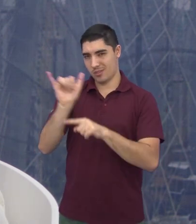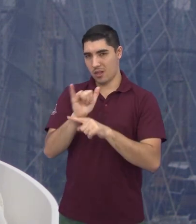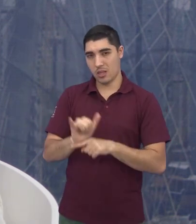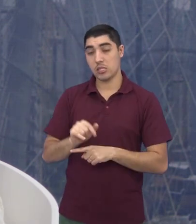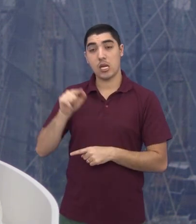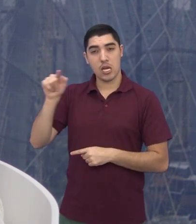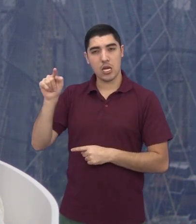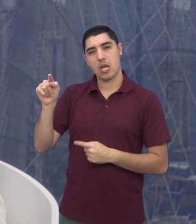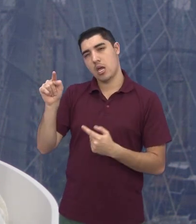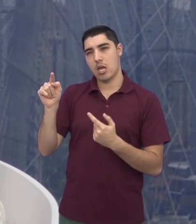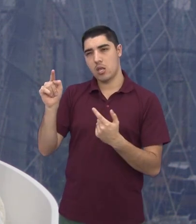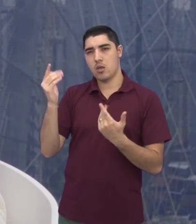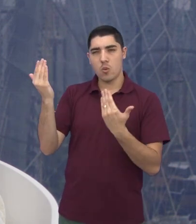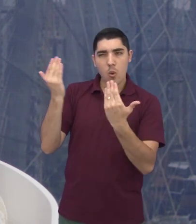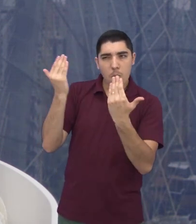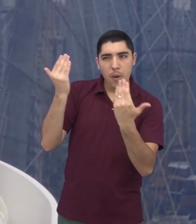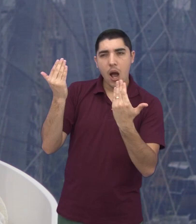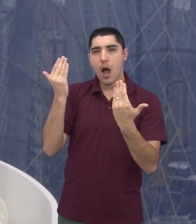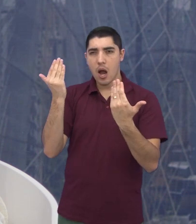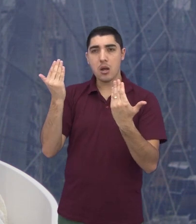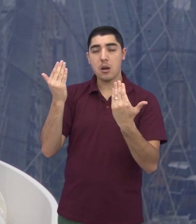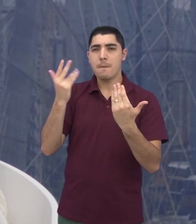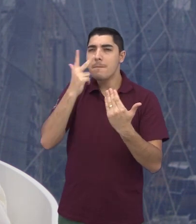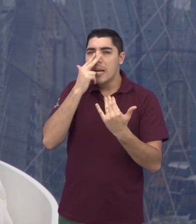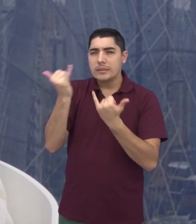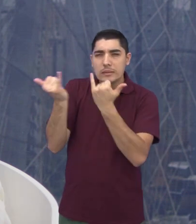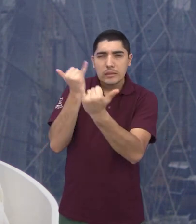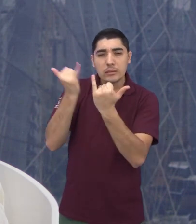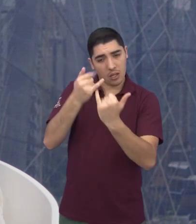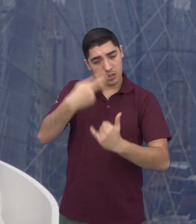aproxima muito com o perfil do Brasil.